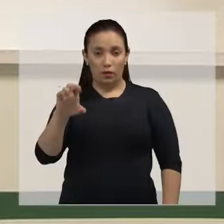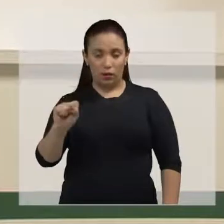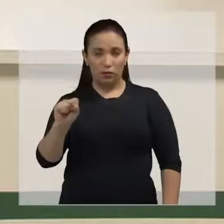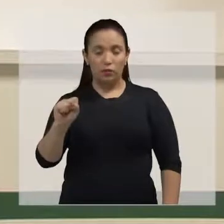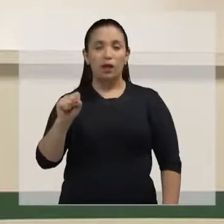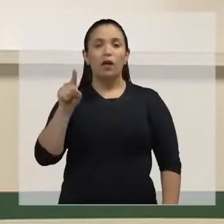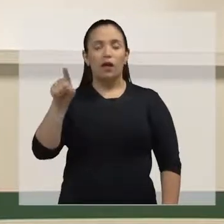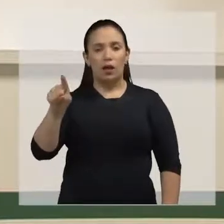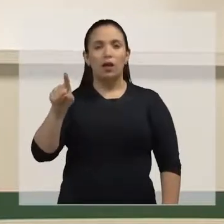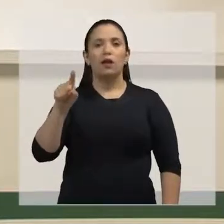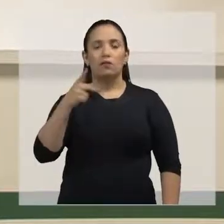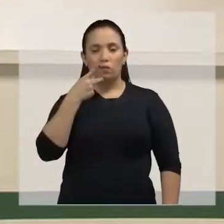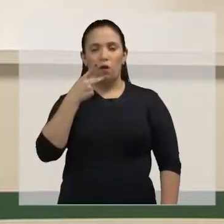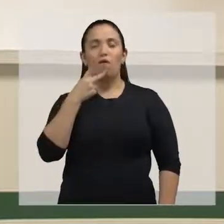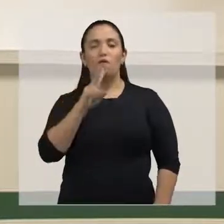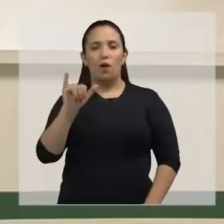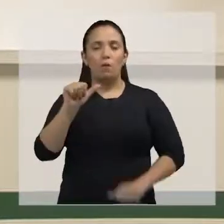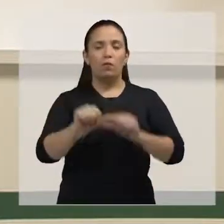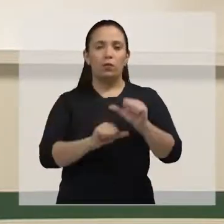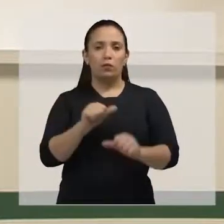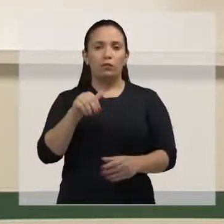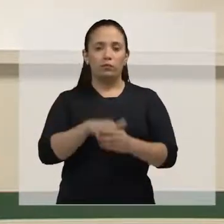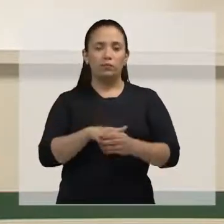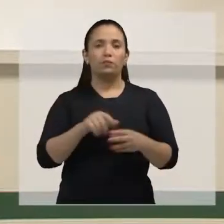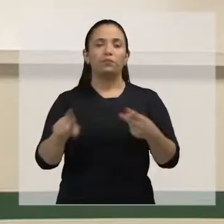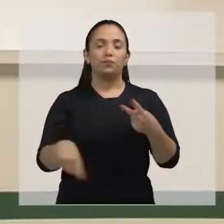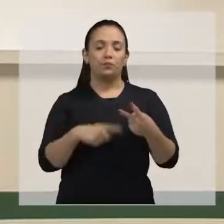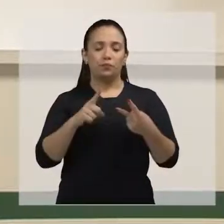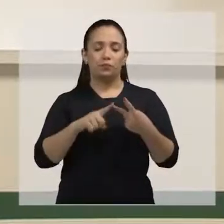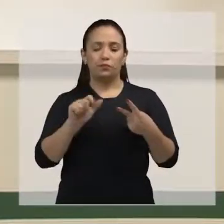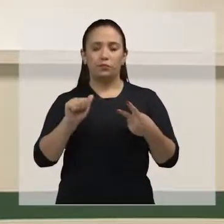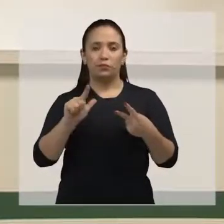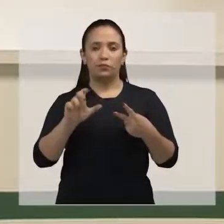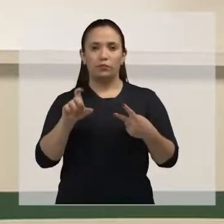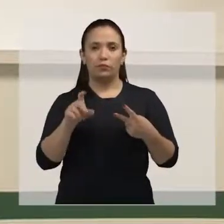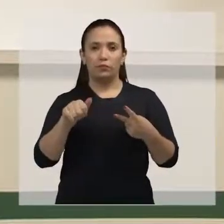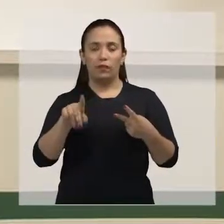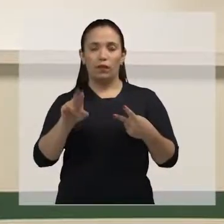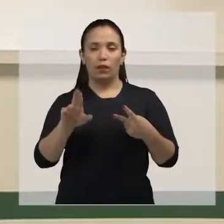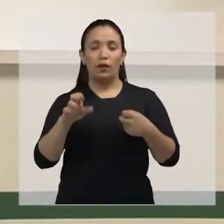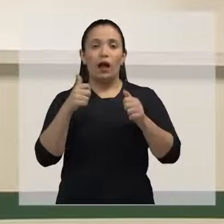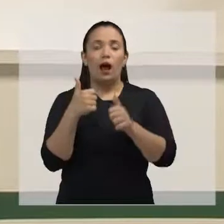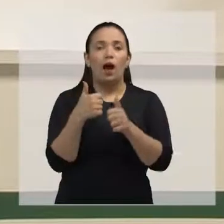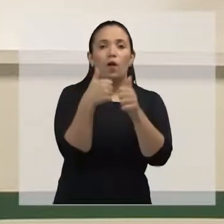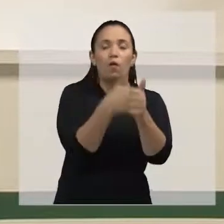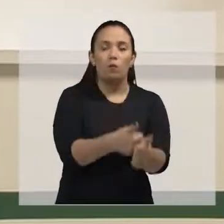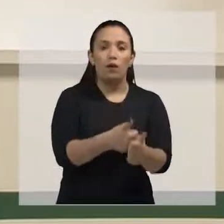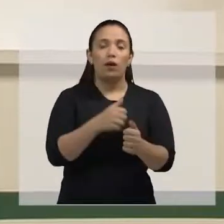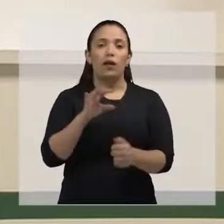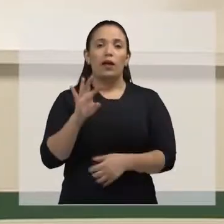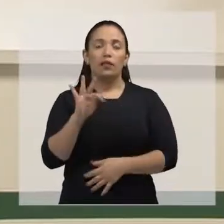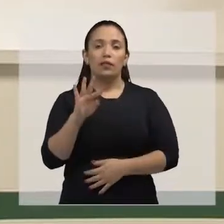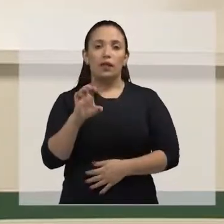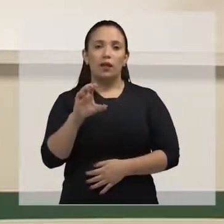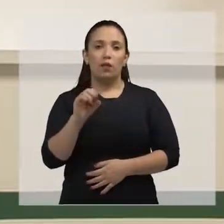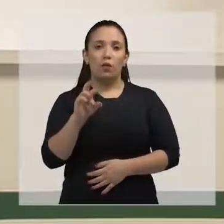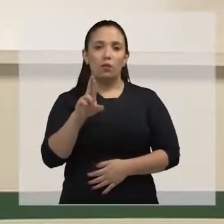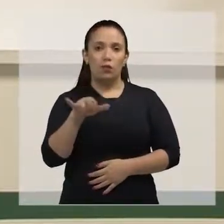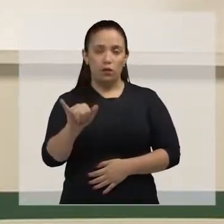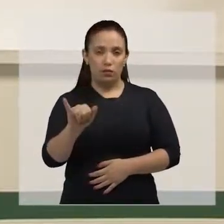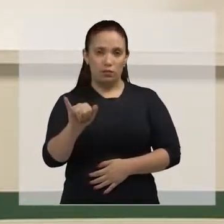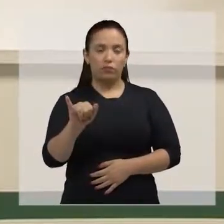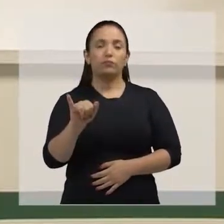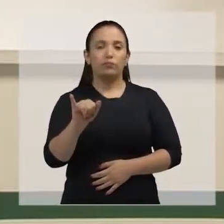já tinha decidido e mudaria o voto. O Alexandre acompanhou o voto do Teófilo Zavascki, né? O Alexandre... Não, Moraes. Os outros que votaram,